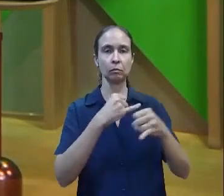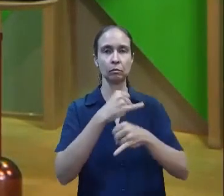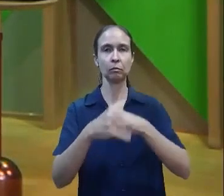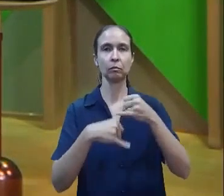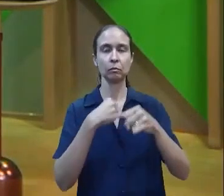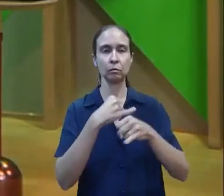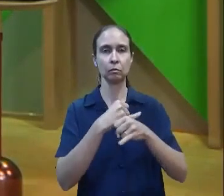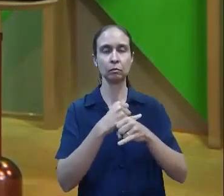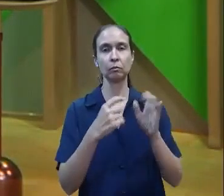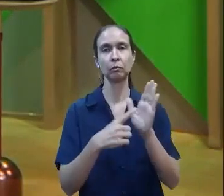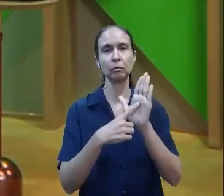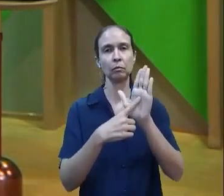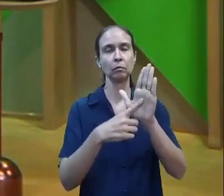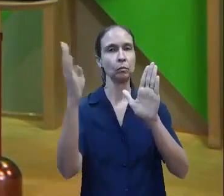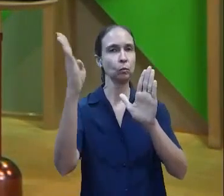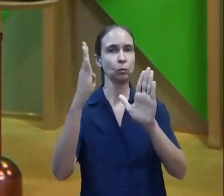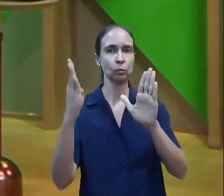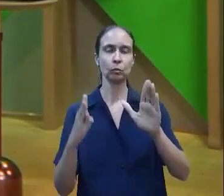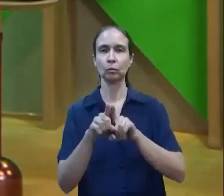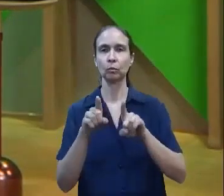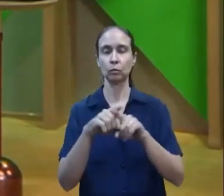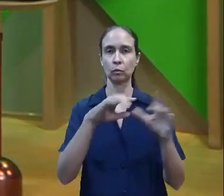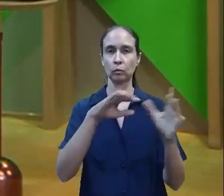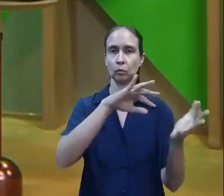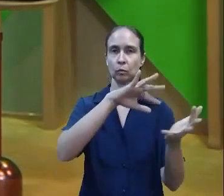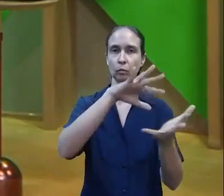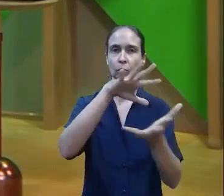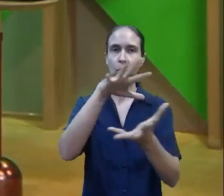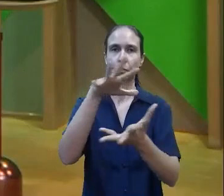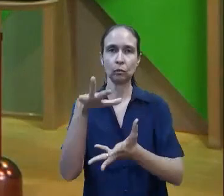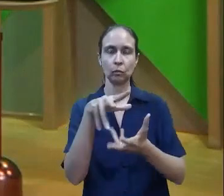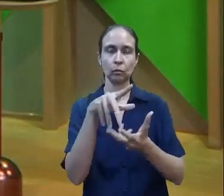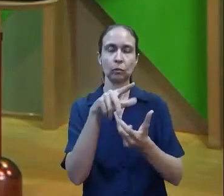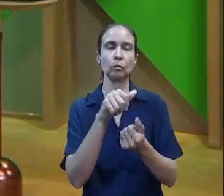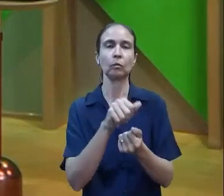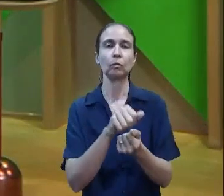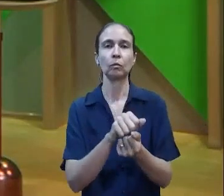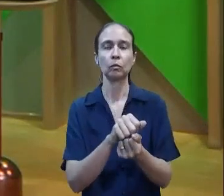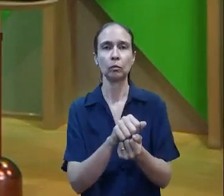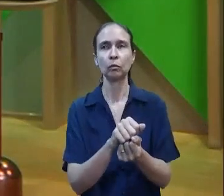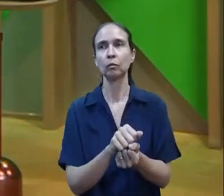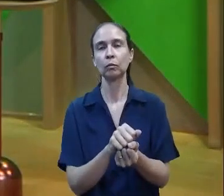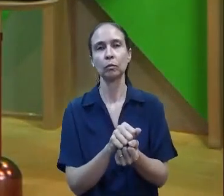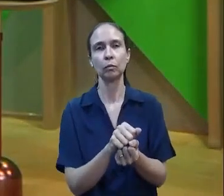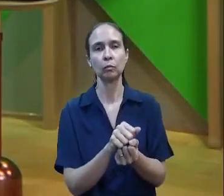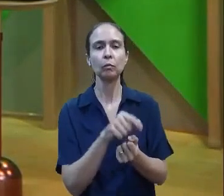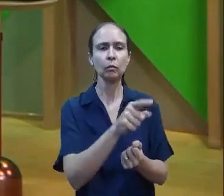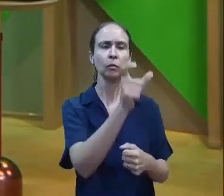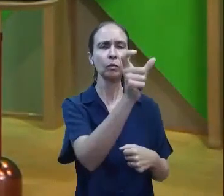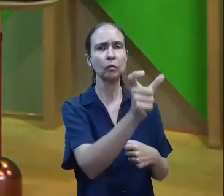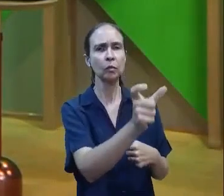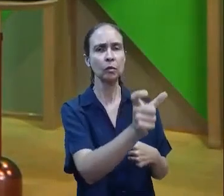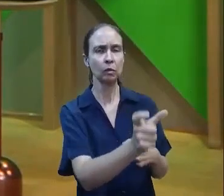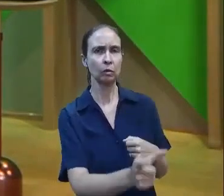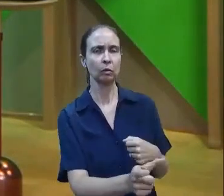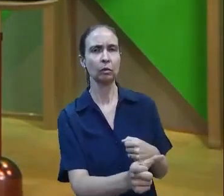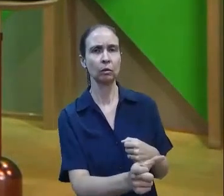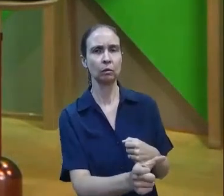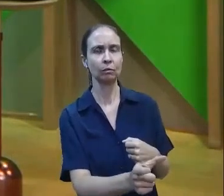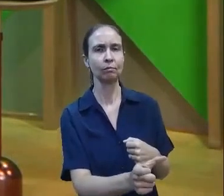o Brasil e para o mundo. Como é o senhor? O senhor é uma personalidade